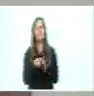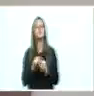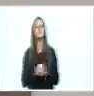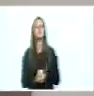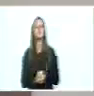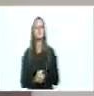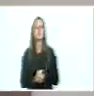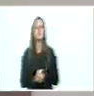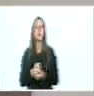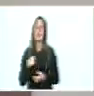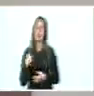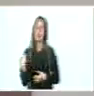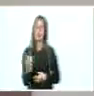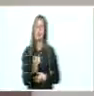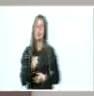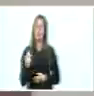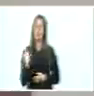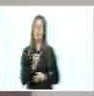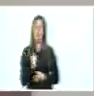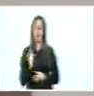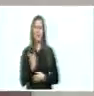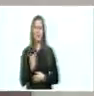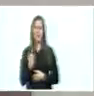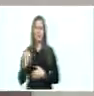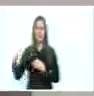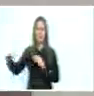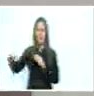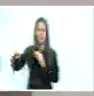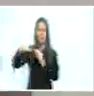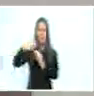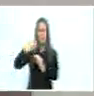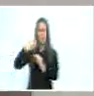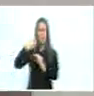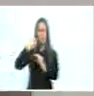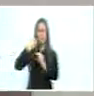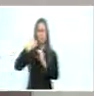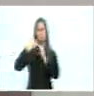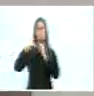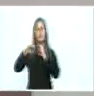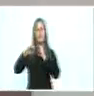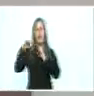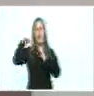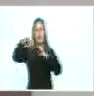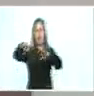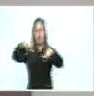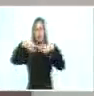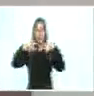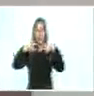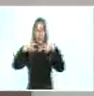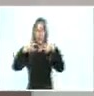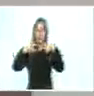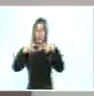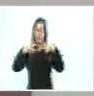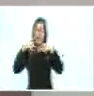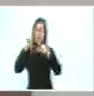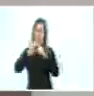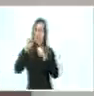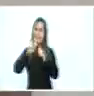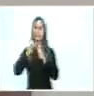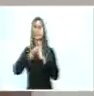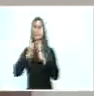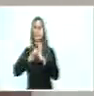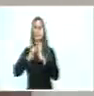estamos tornando aquilo que foi encaminhado aqui na nossa audiência pública em ação. Essa